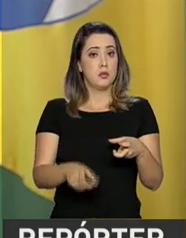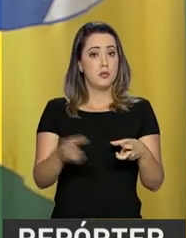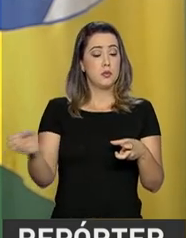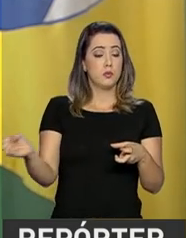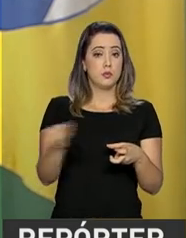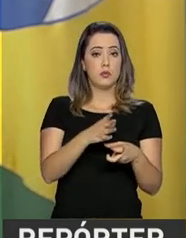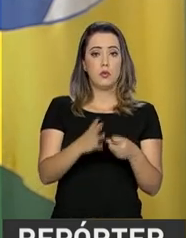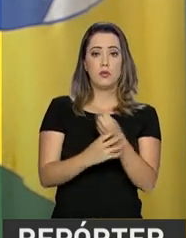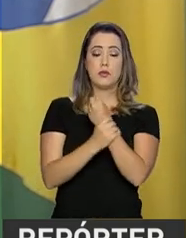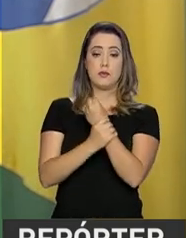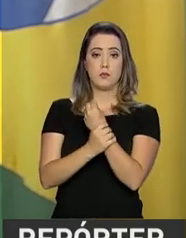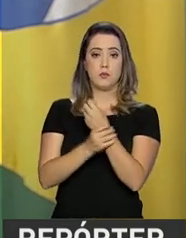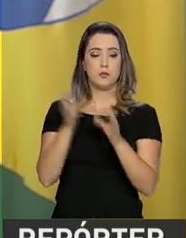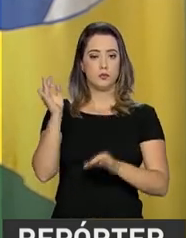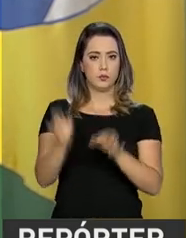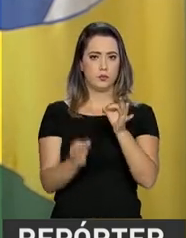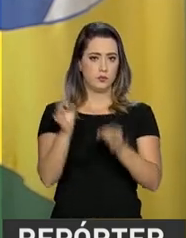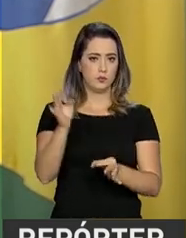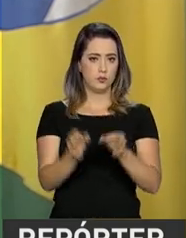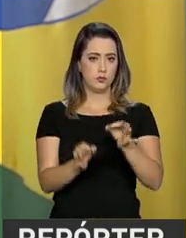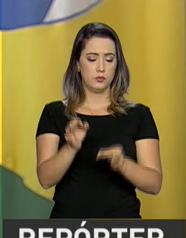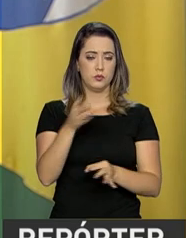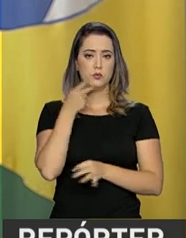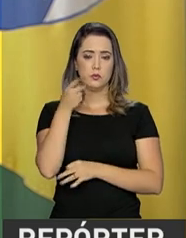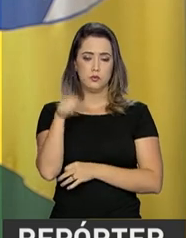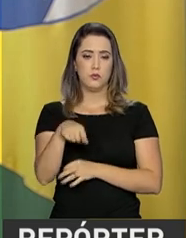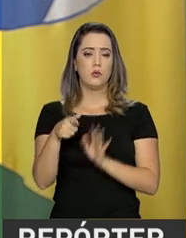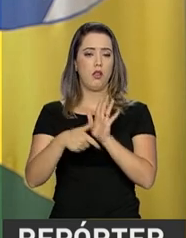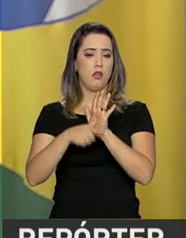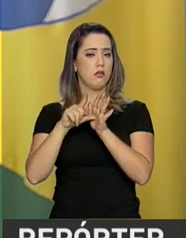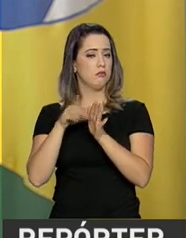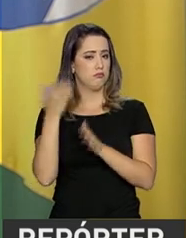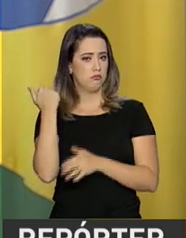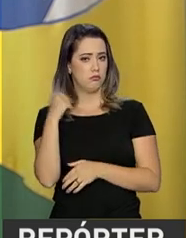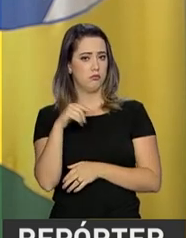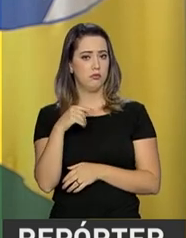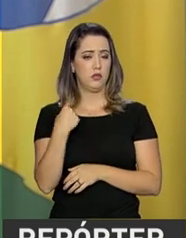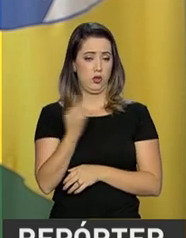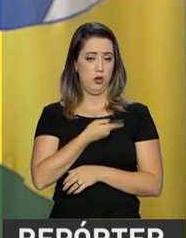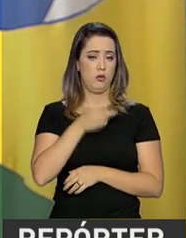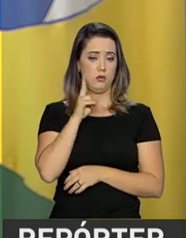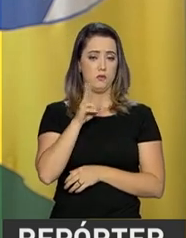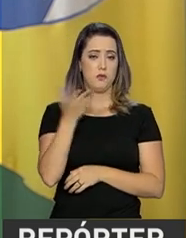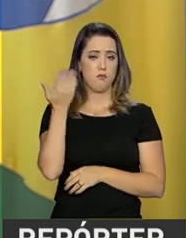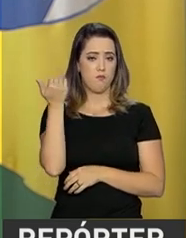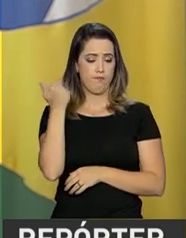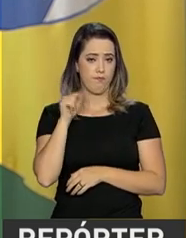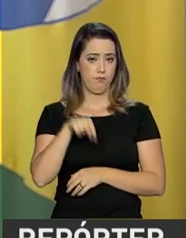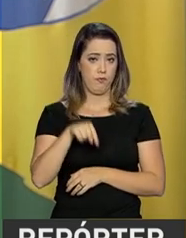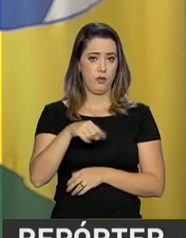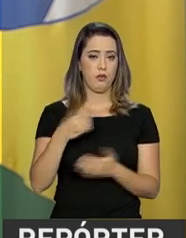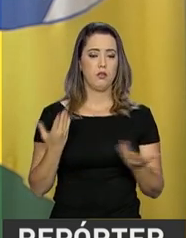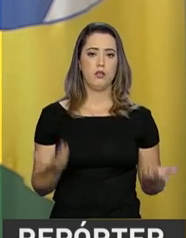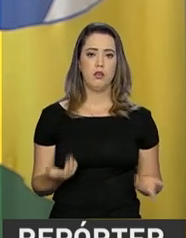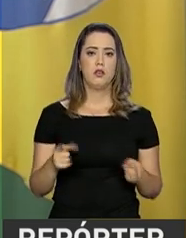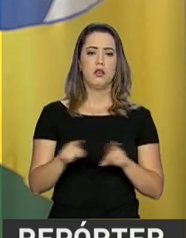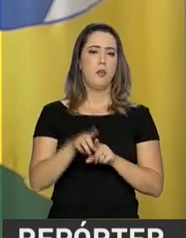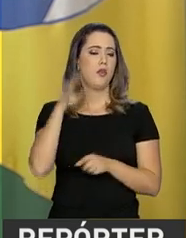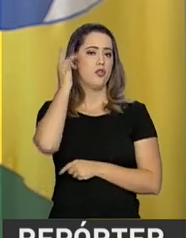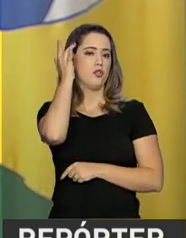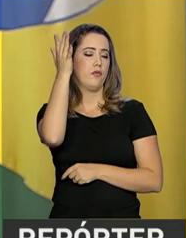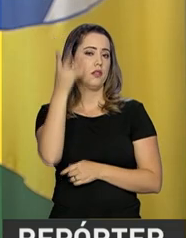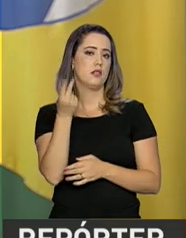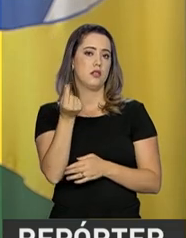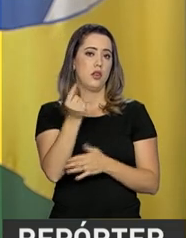a segurança jurídica como foi dito nas palavras que ouvimos também de facilitar cobramos o acesso ao